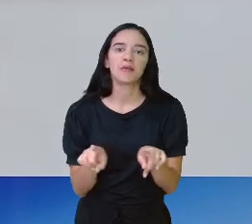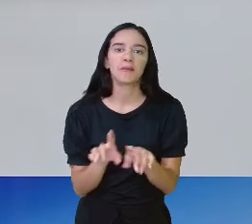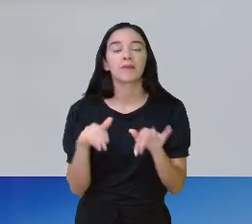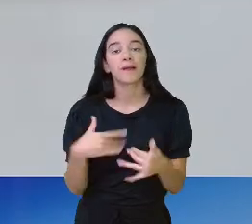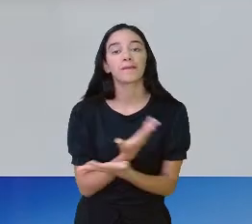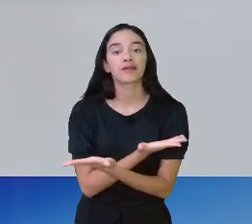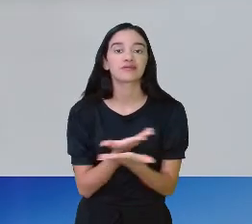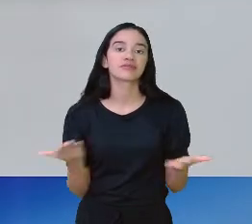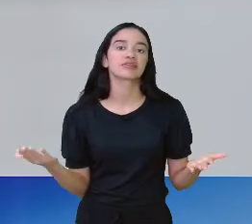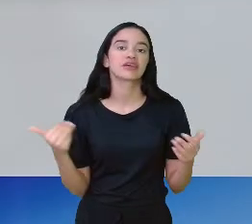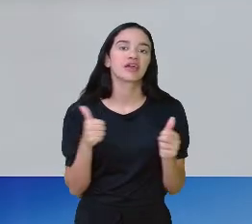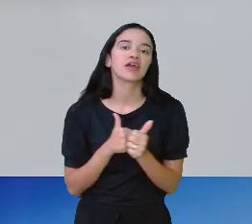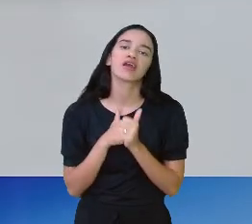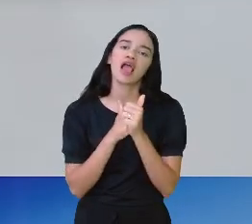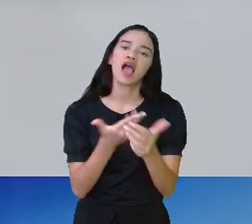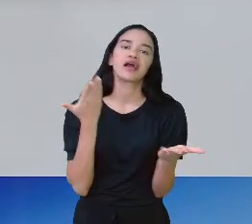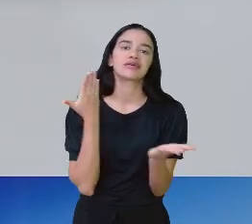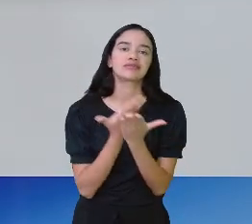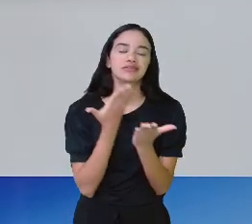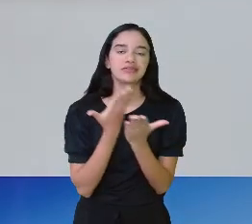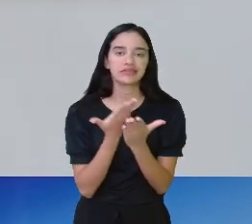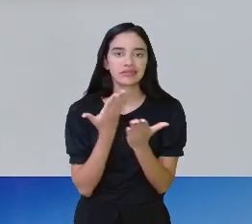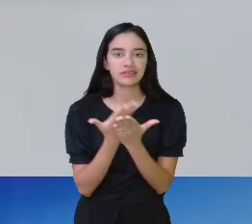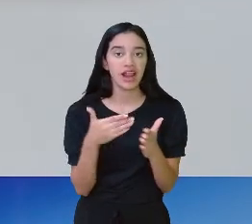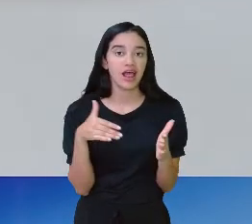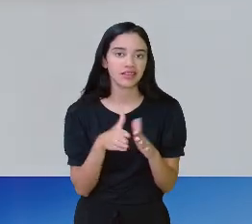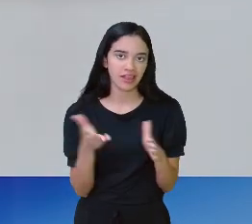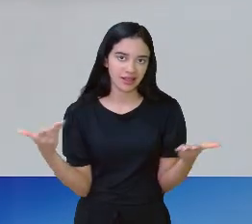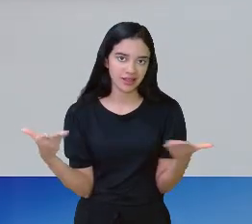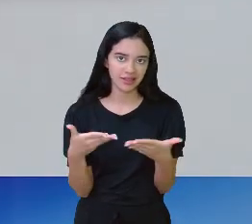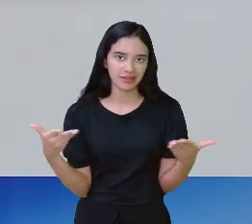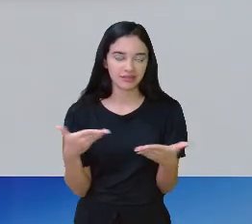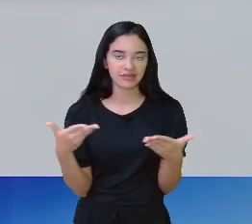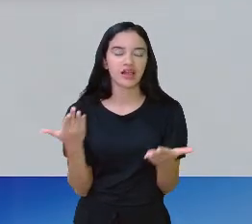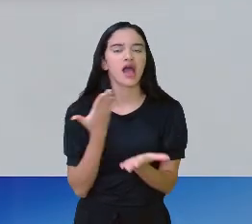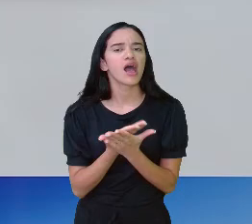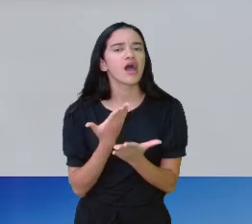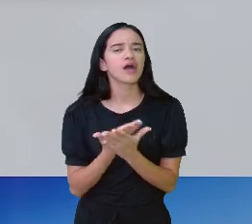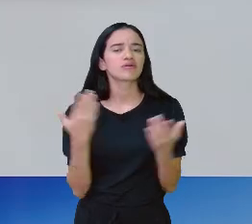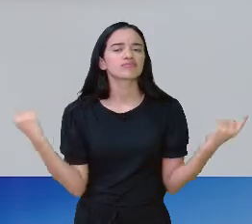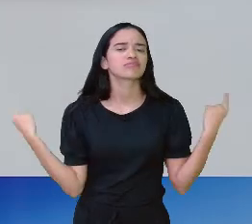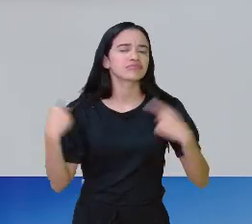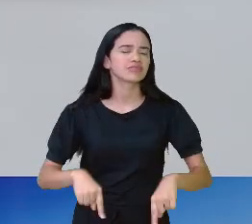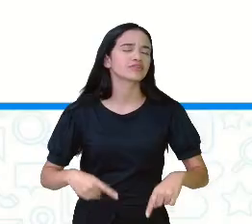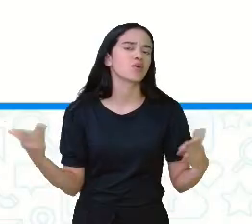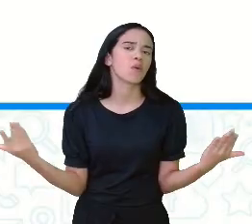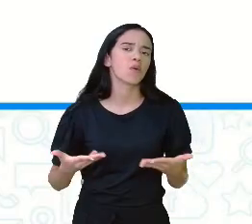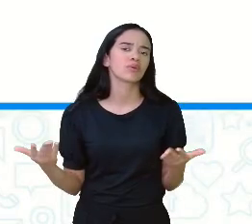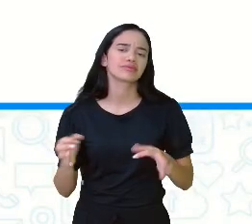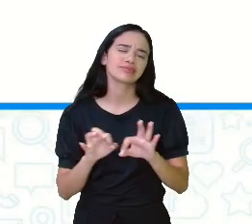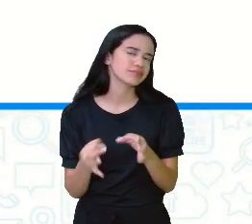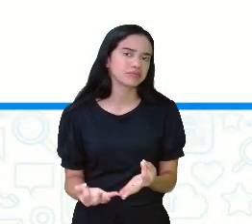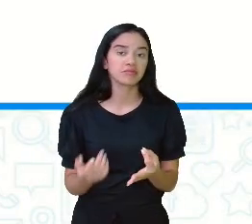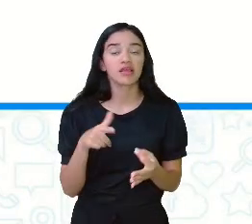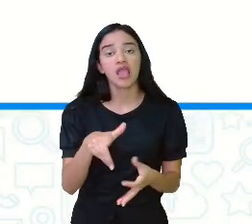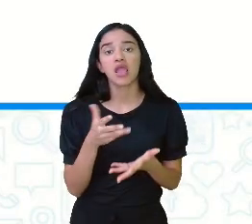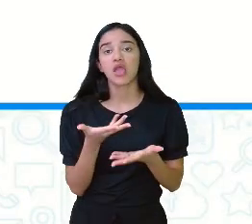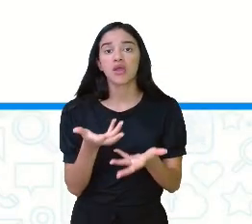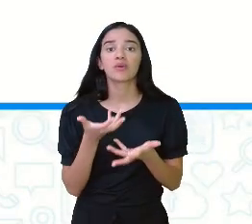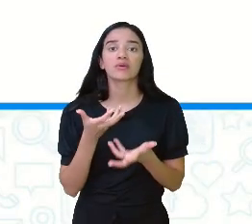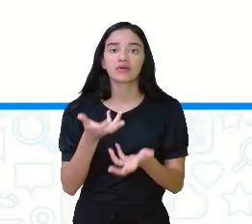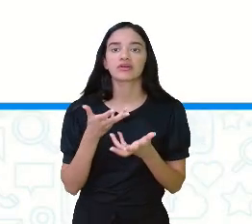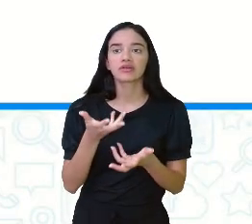para vocês que acompanharam essa aula até agora. A hora do registro hoje vai ser simples. Eu só quero que vocês façam